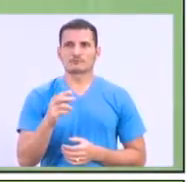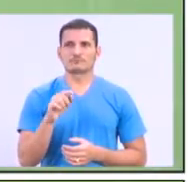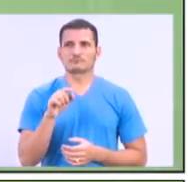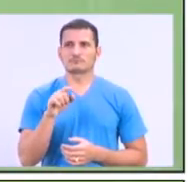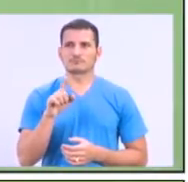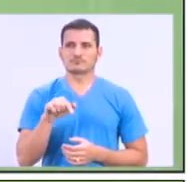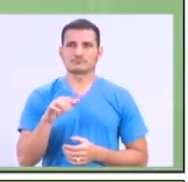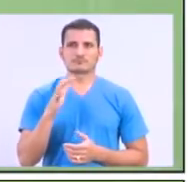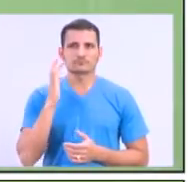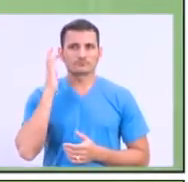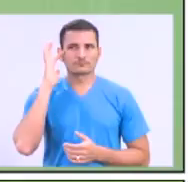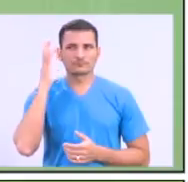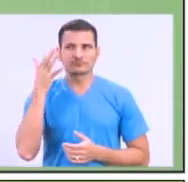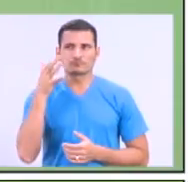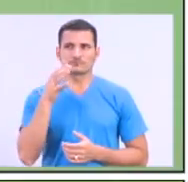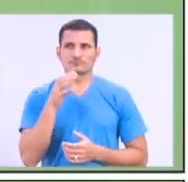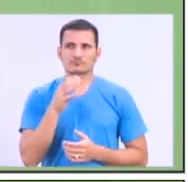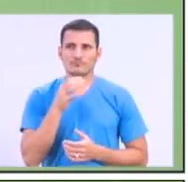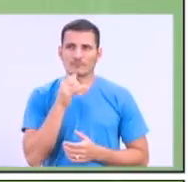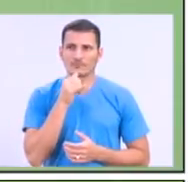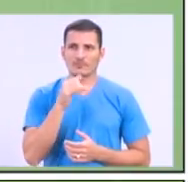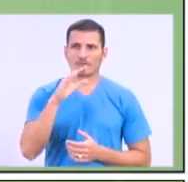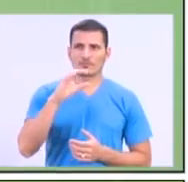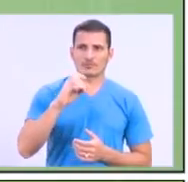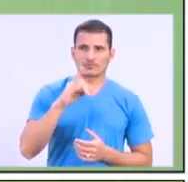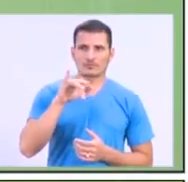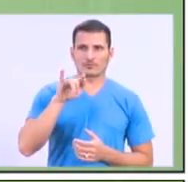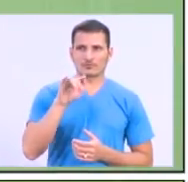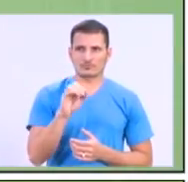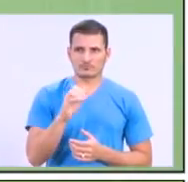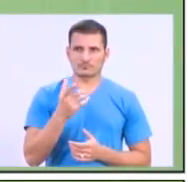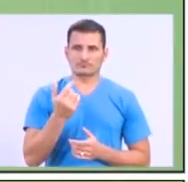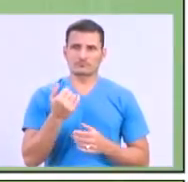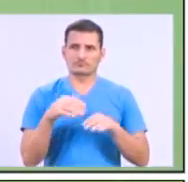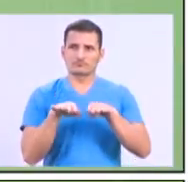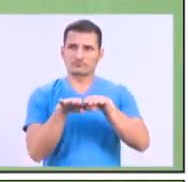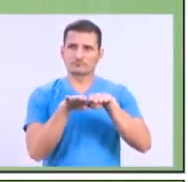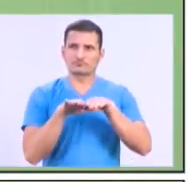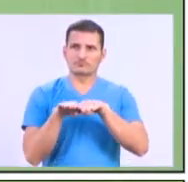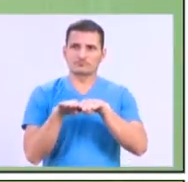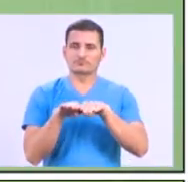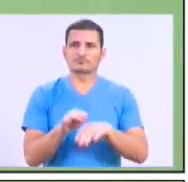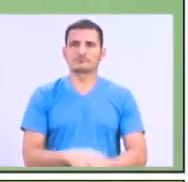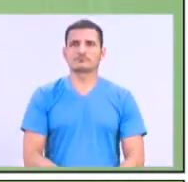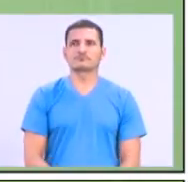resolver uma situação de codificação mesmo, de padrão de codificação.